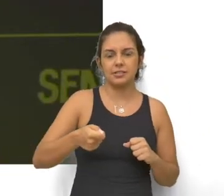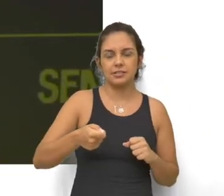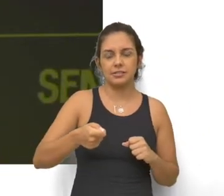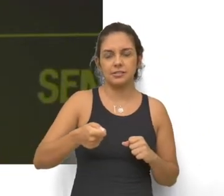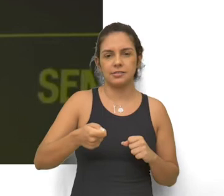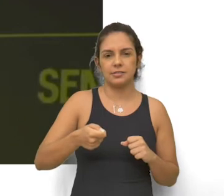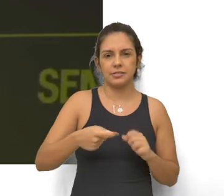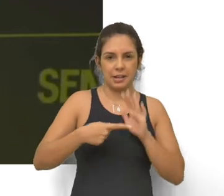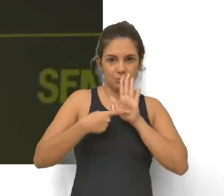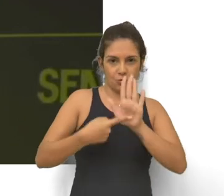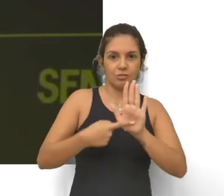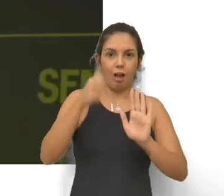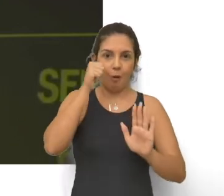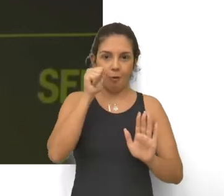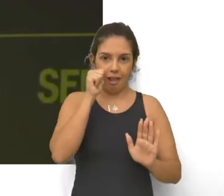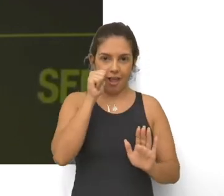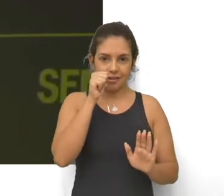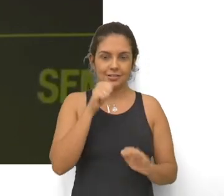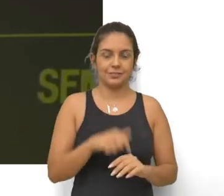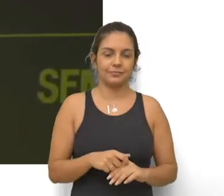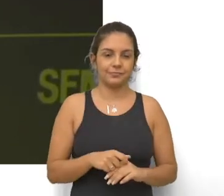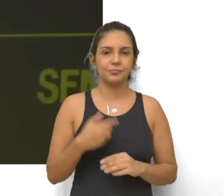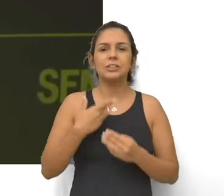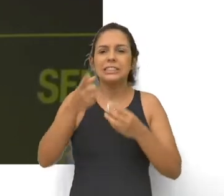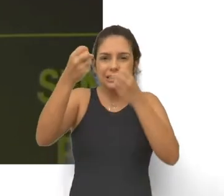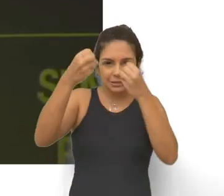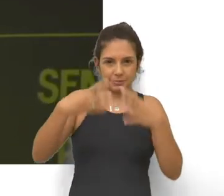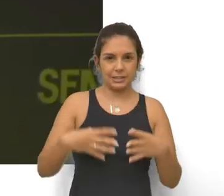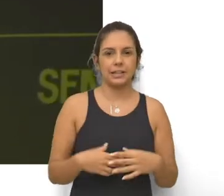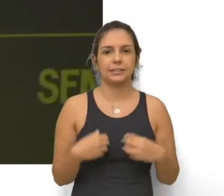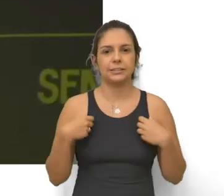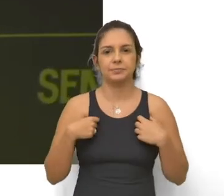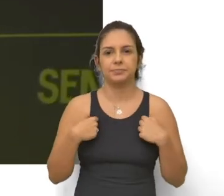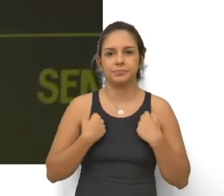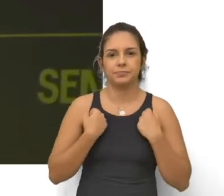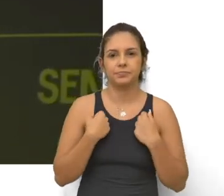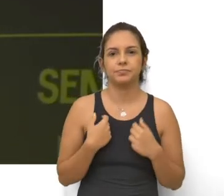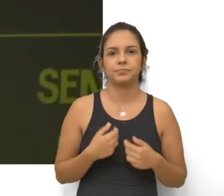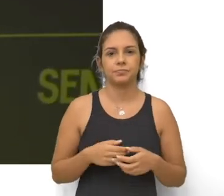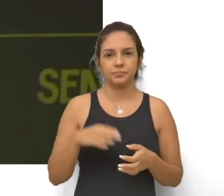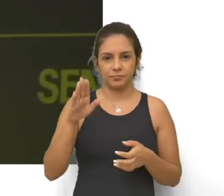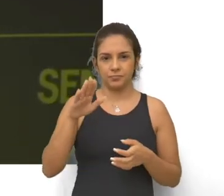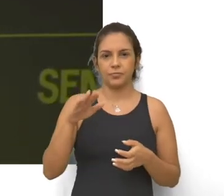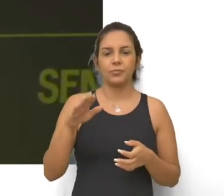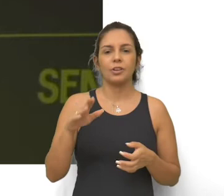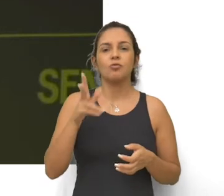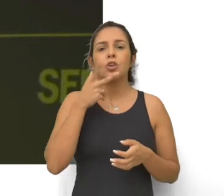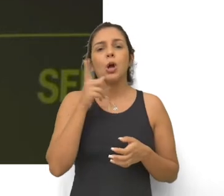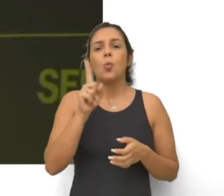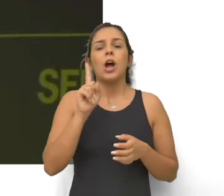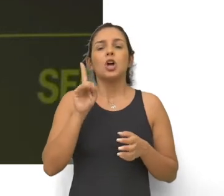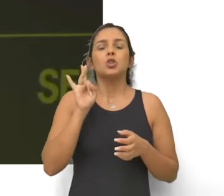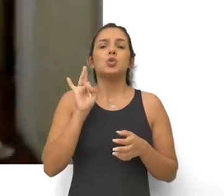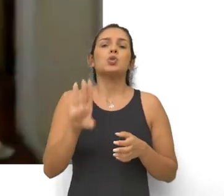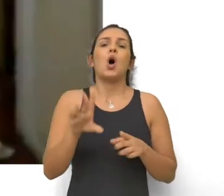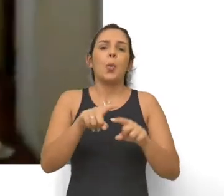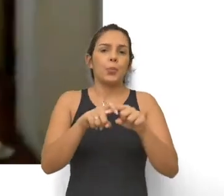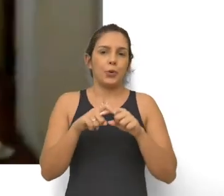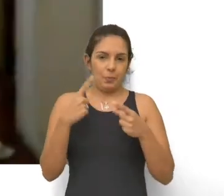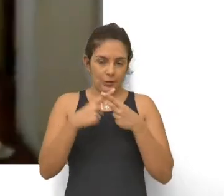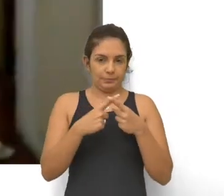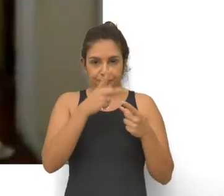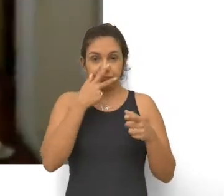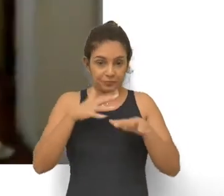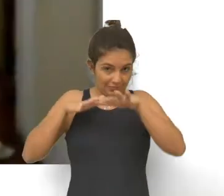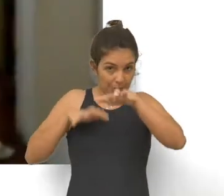exposição feminina? Eu gostaria que você falasse disso. Não é impossível, porque a passeata que